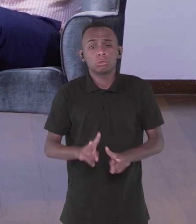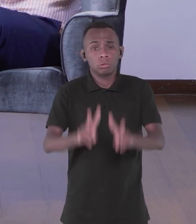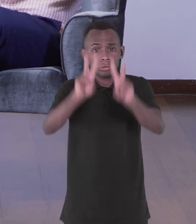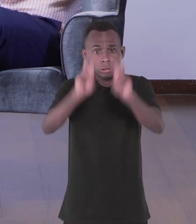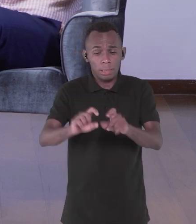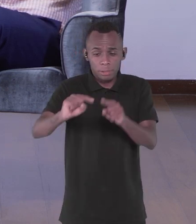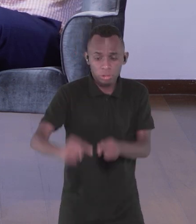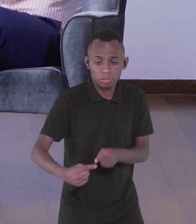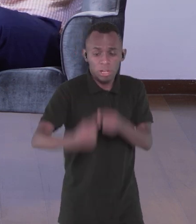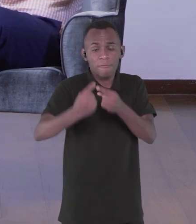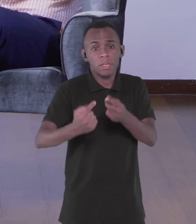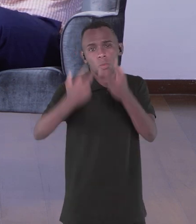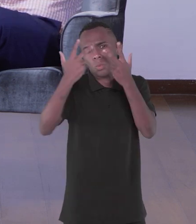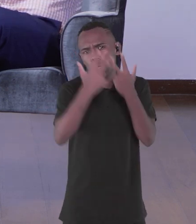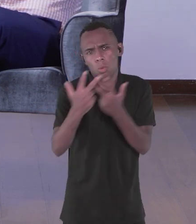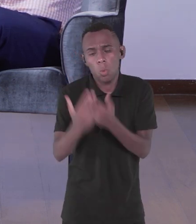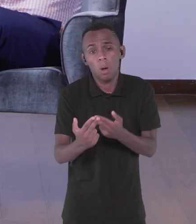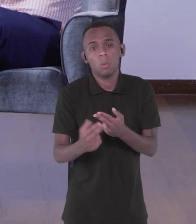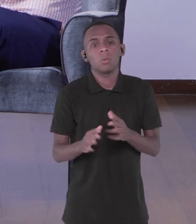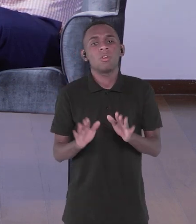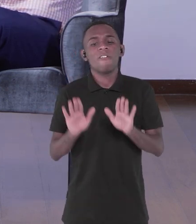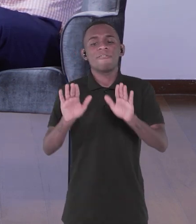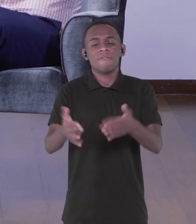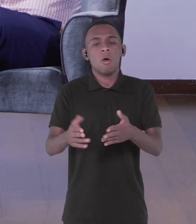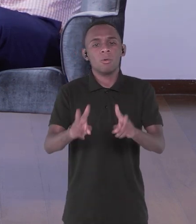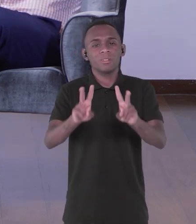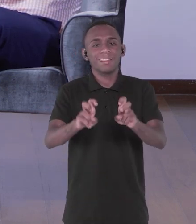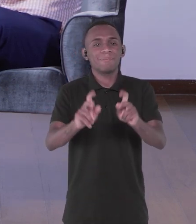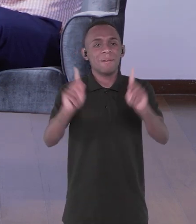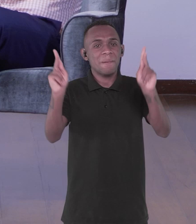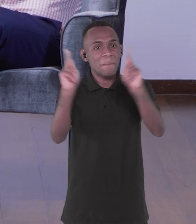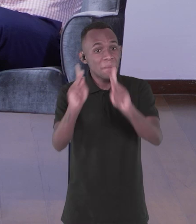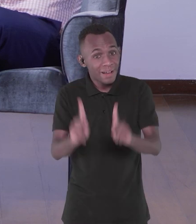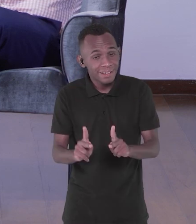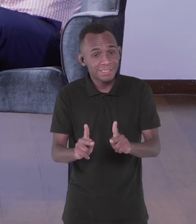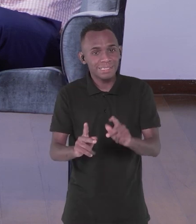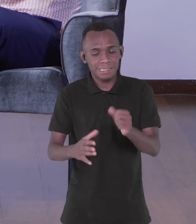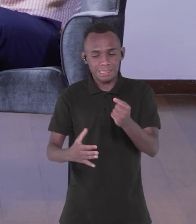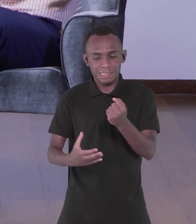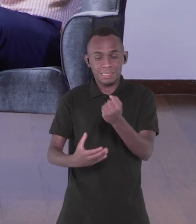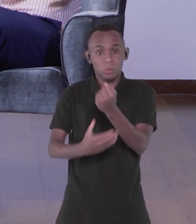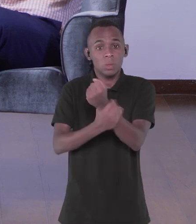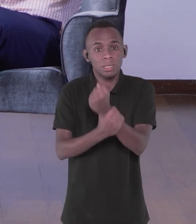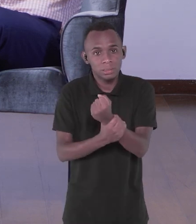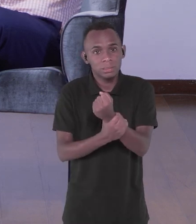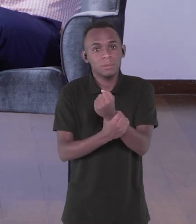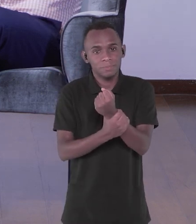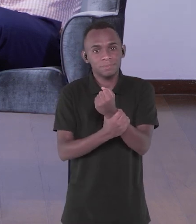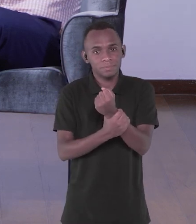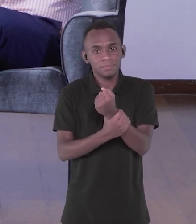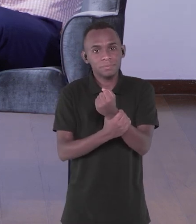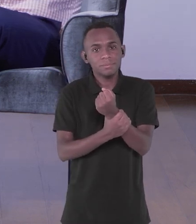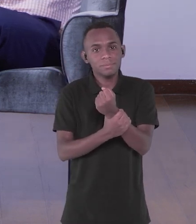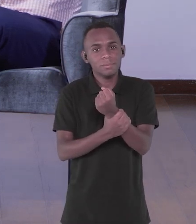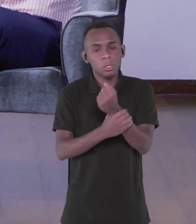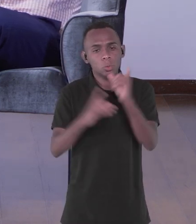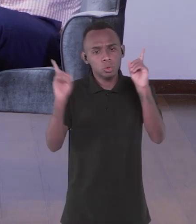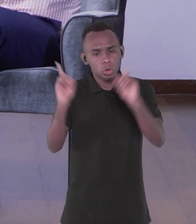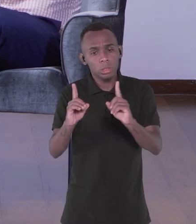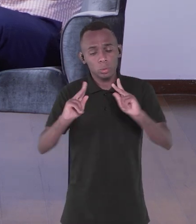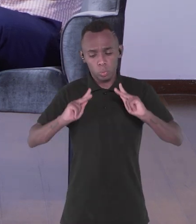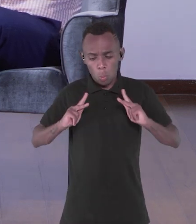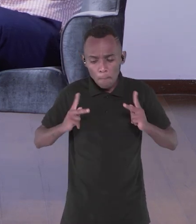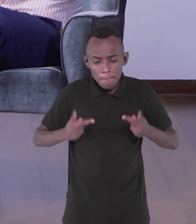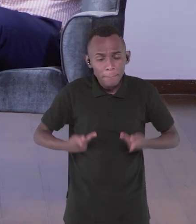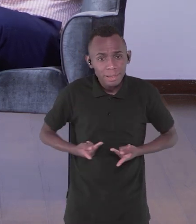que é o desafio justamente da paz, da segurança, dos direitos humanos, do combate à pobreza. E é muito interessante você ver